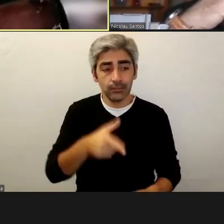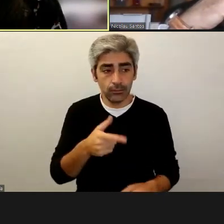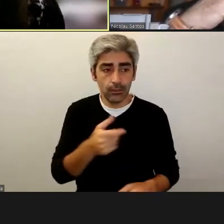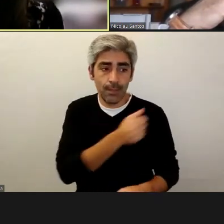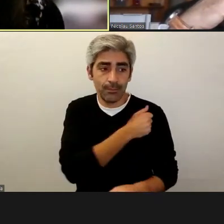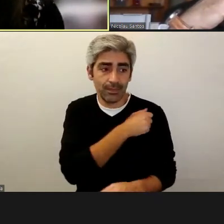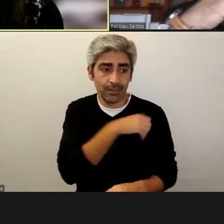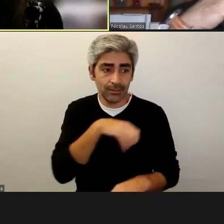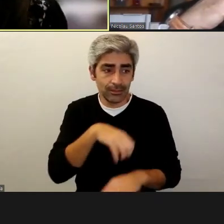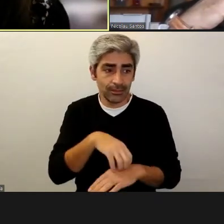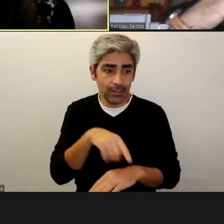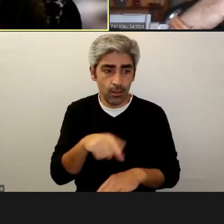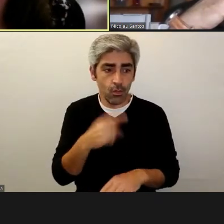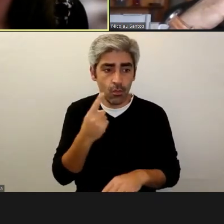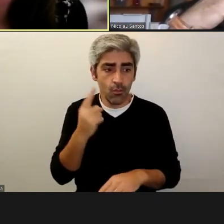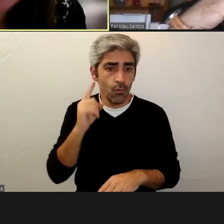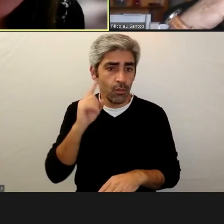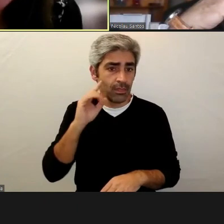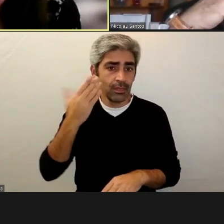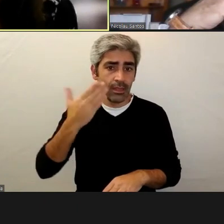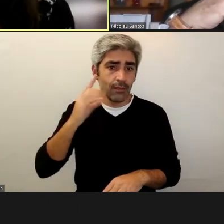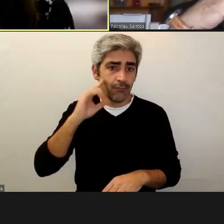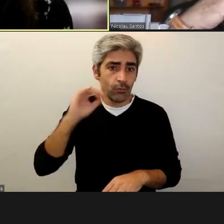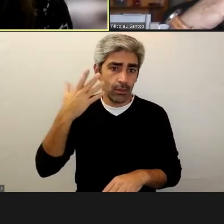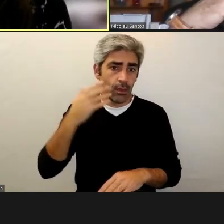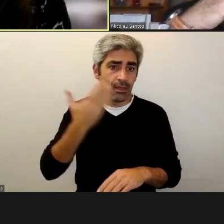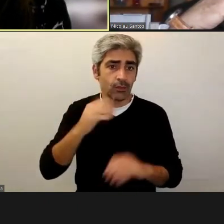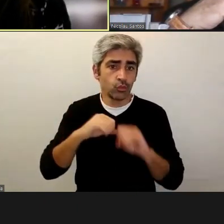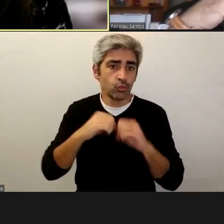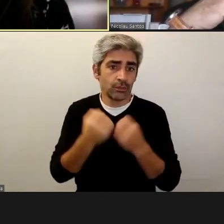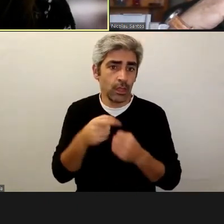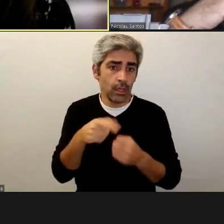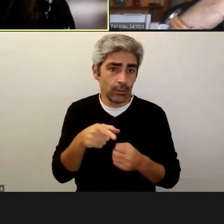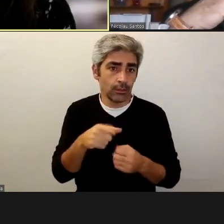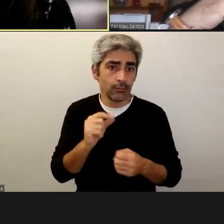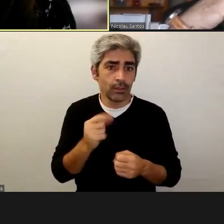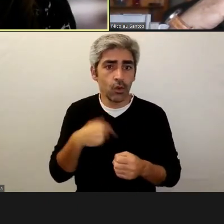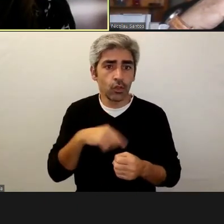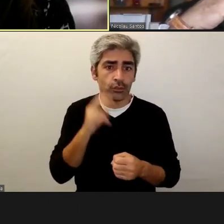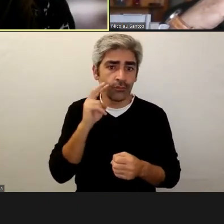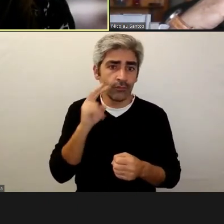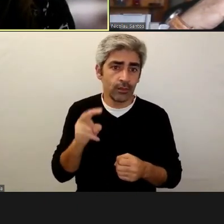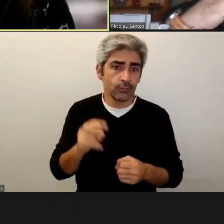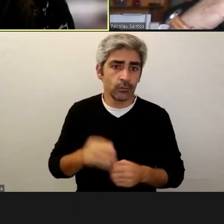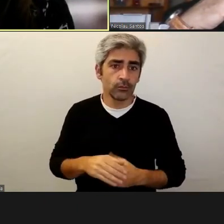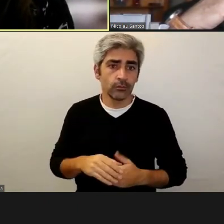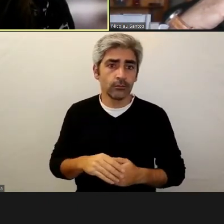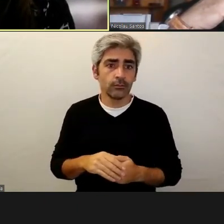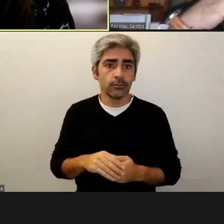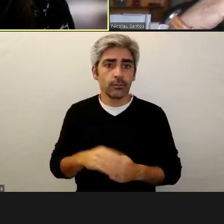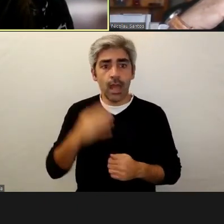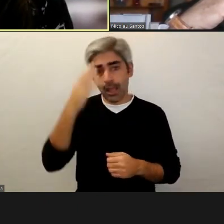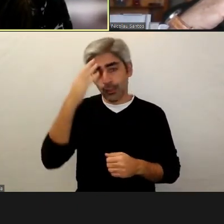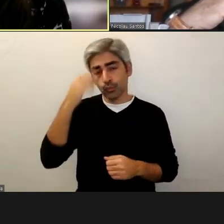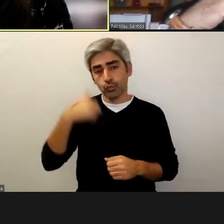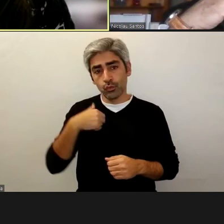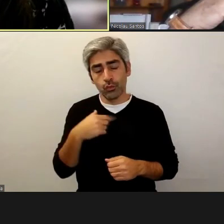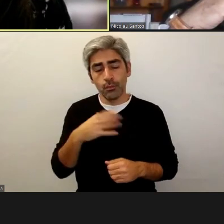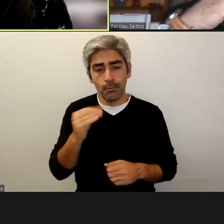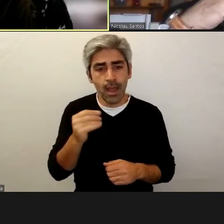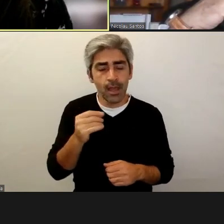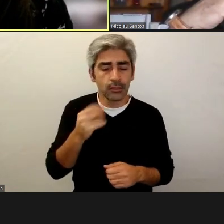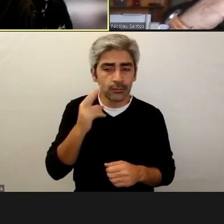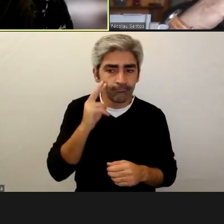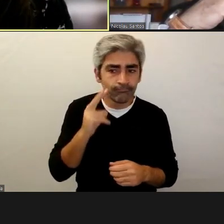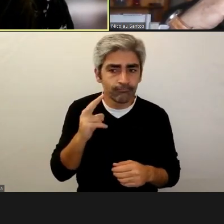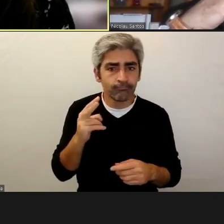o direito à habitação é um direito fundamental, é um direito social, então nestes direitos também nós vemos, acho eu, com mais intensidade,